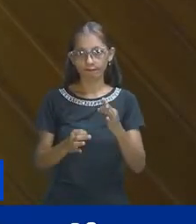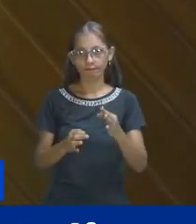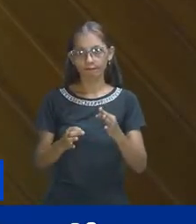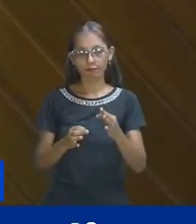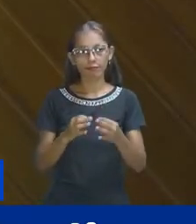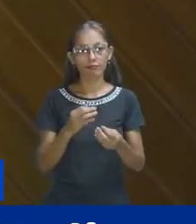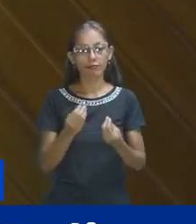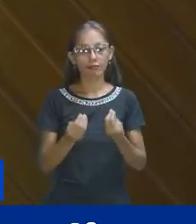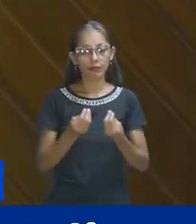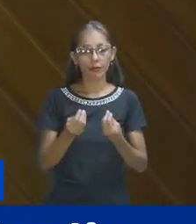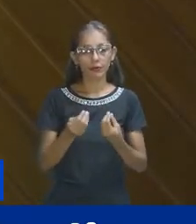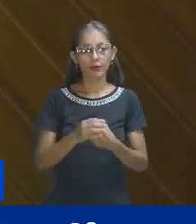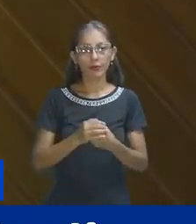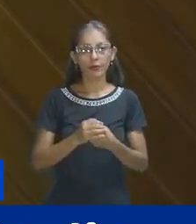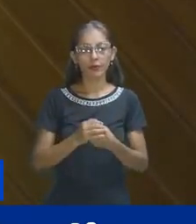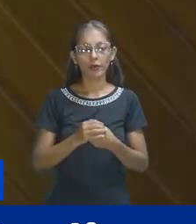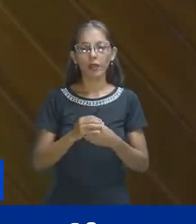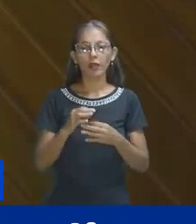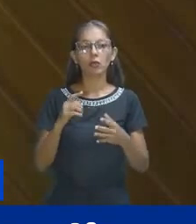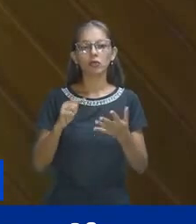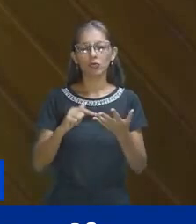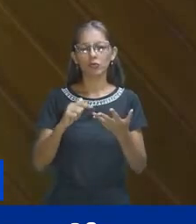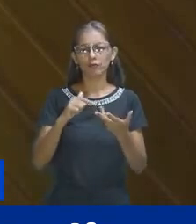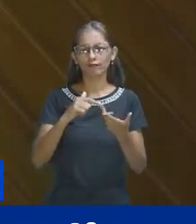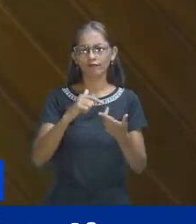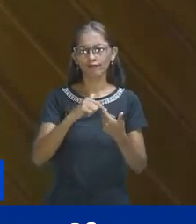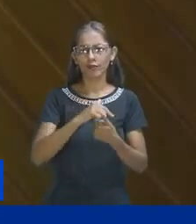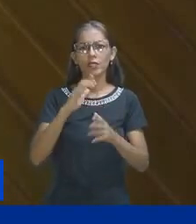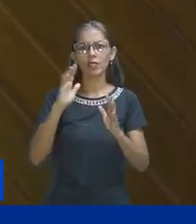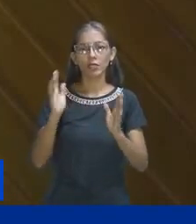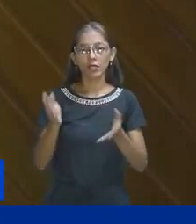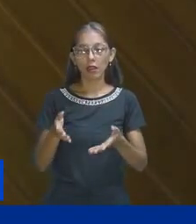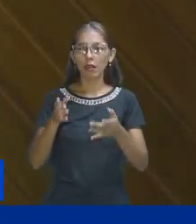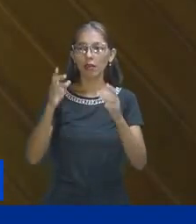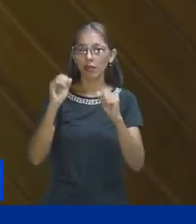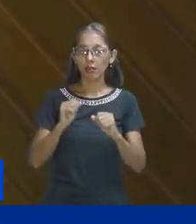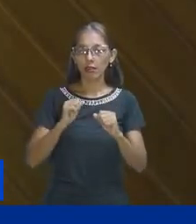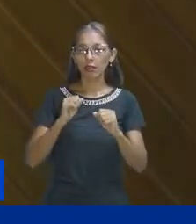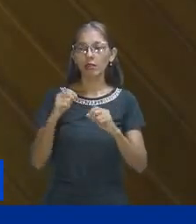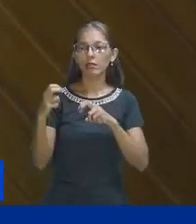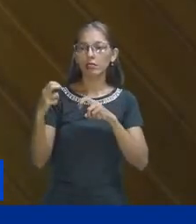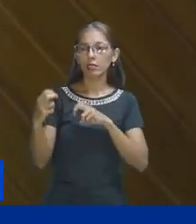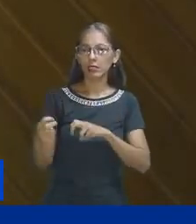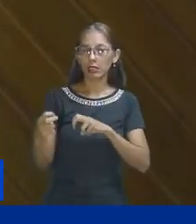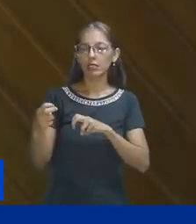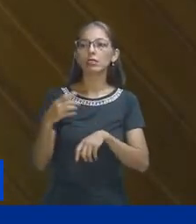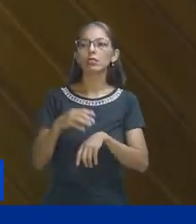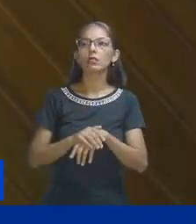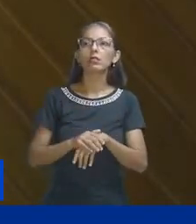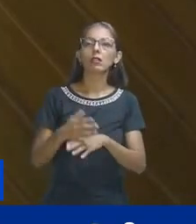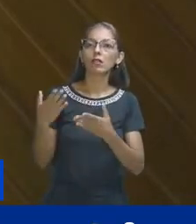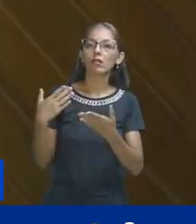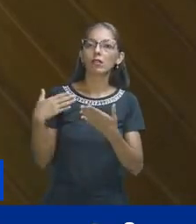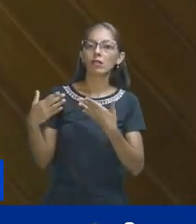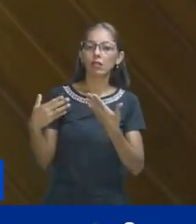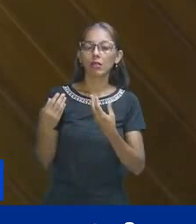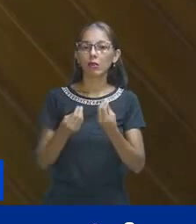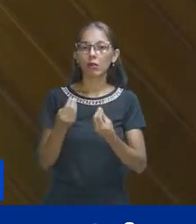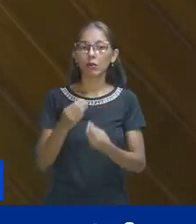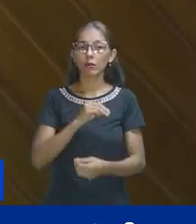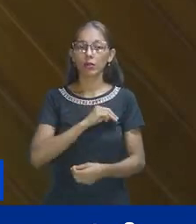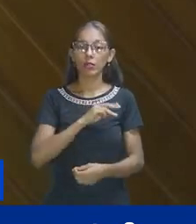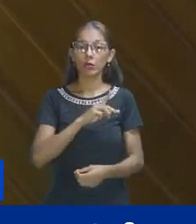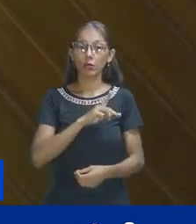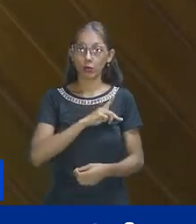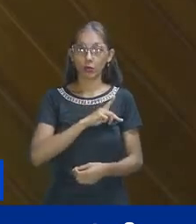todas as partes aqui citadas foram devidamente ouvidas, o Ministério Público Estadual, ele opinou em